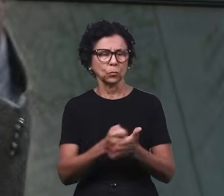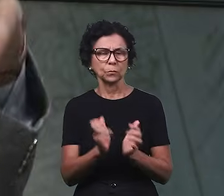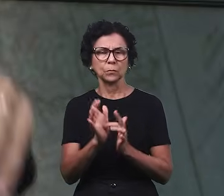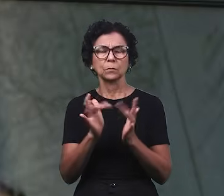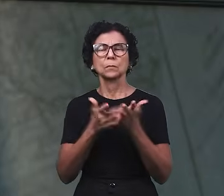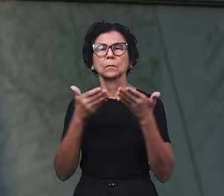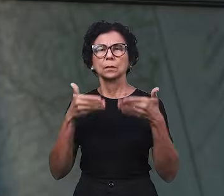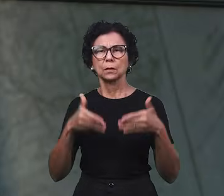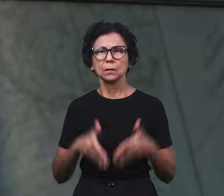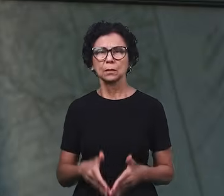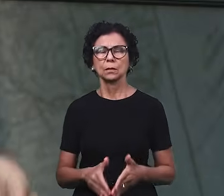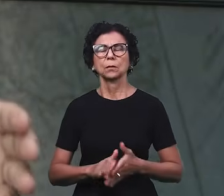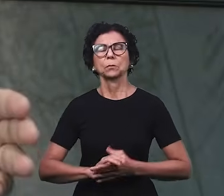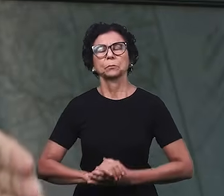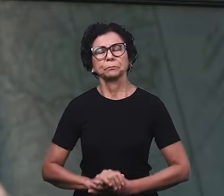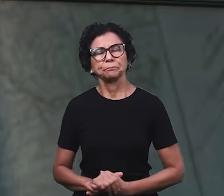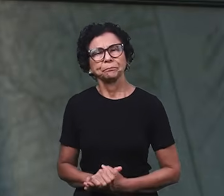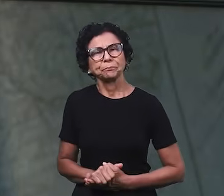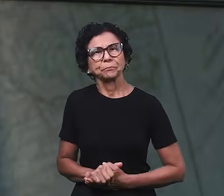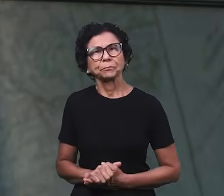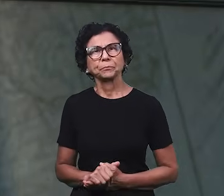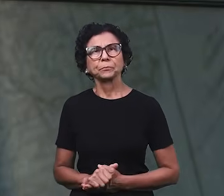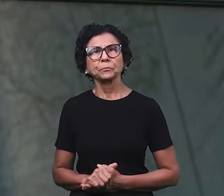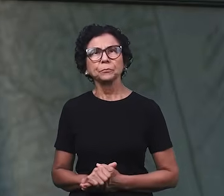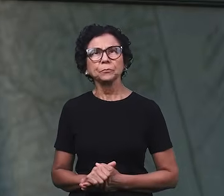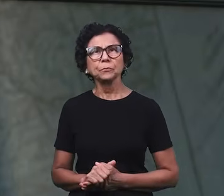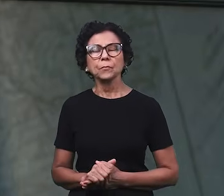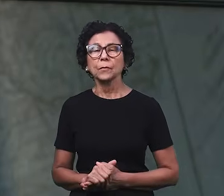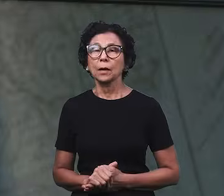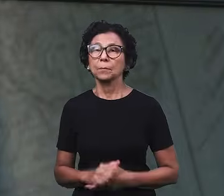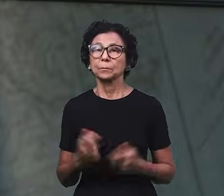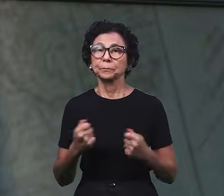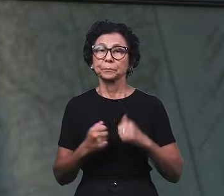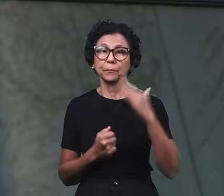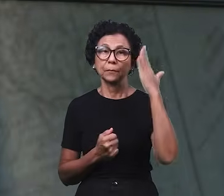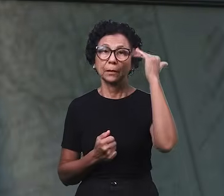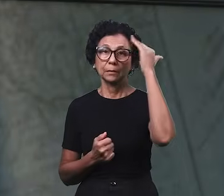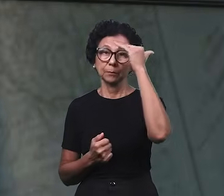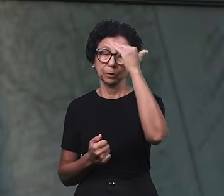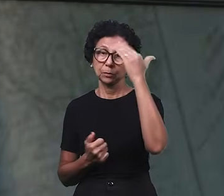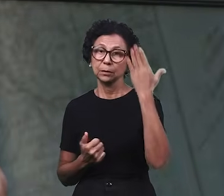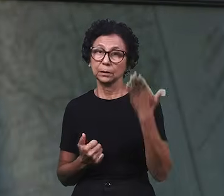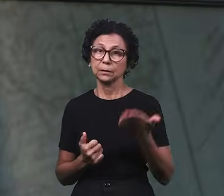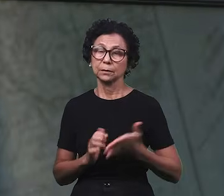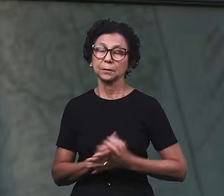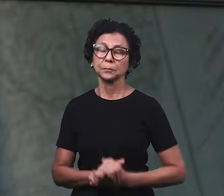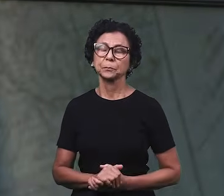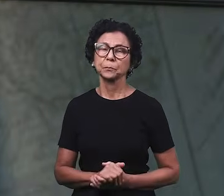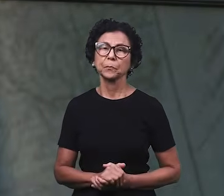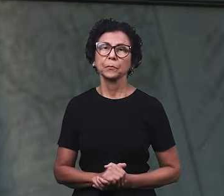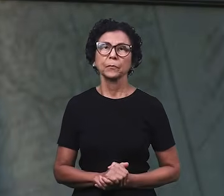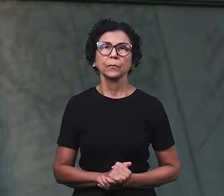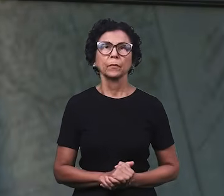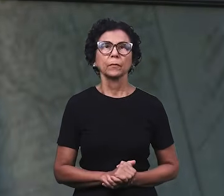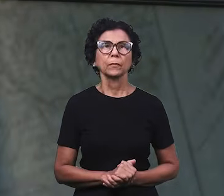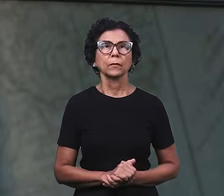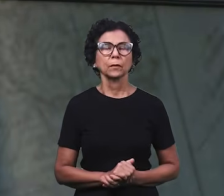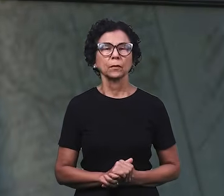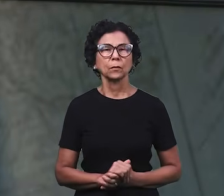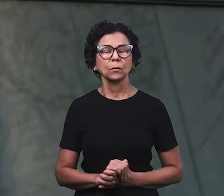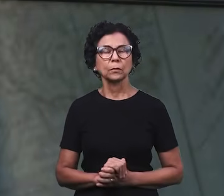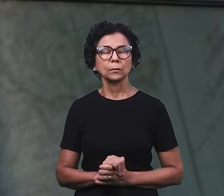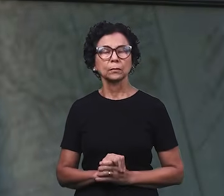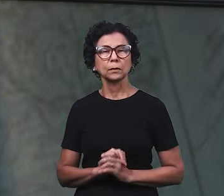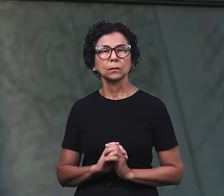é maravilhoso, mas a sabedoria vai governar tudo isso. Então, nós vemos esse